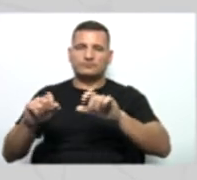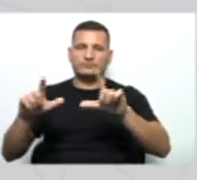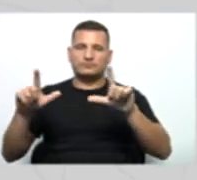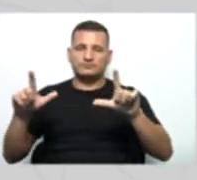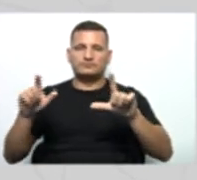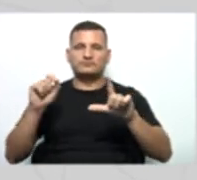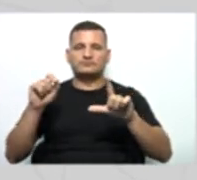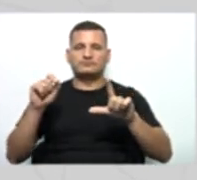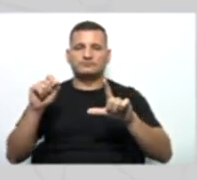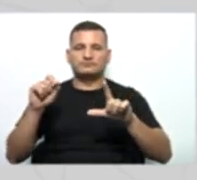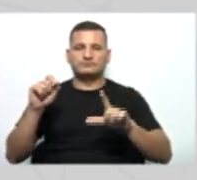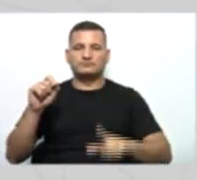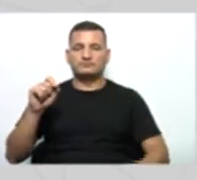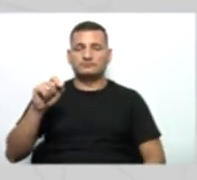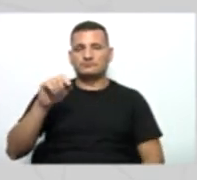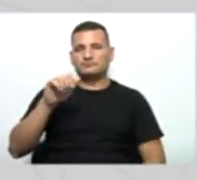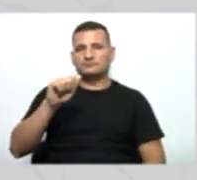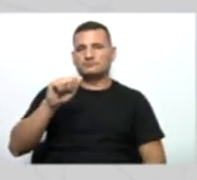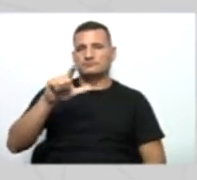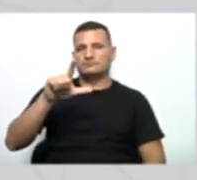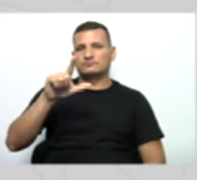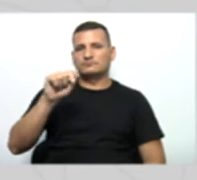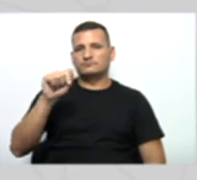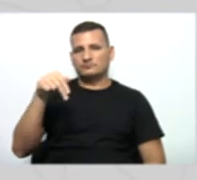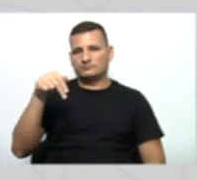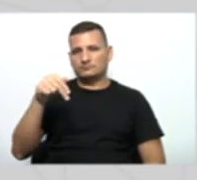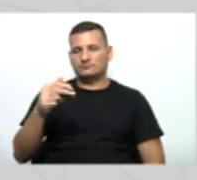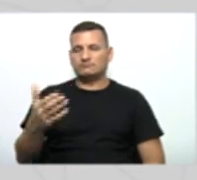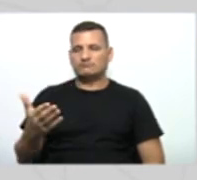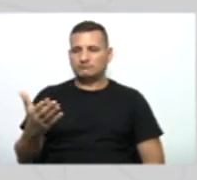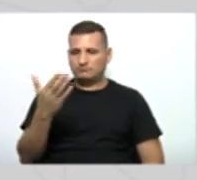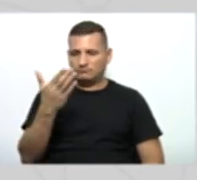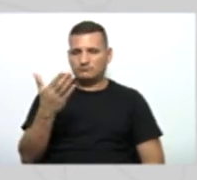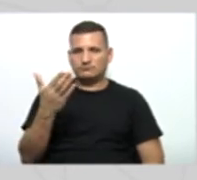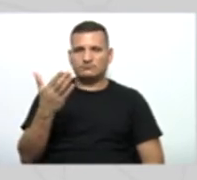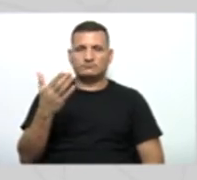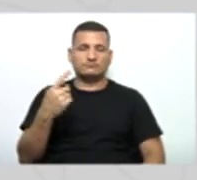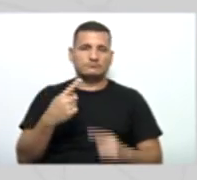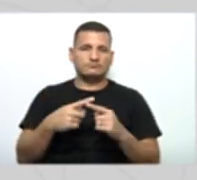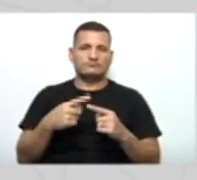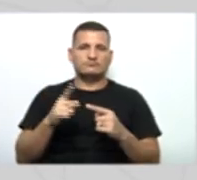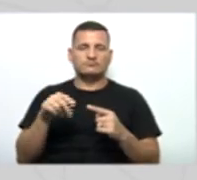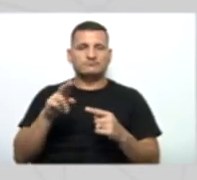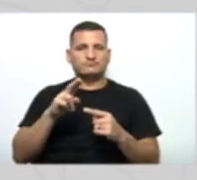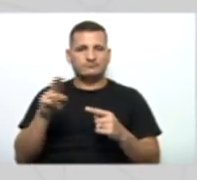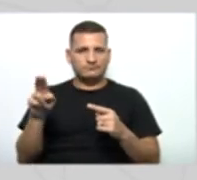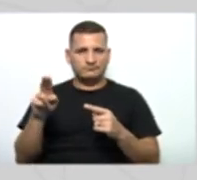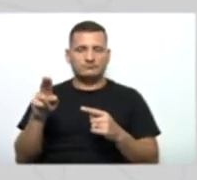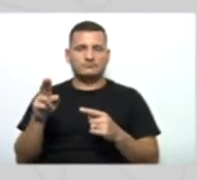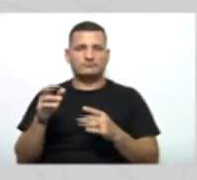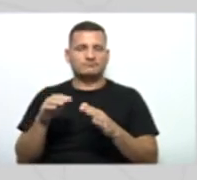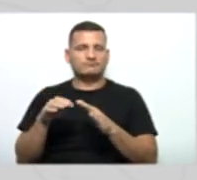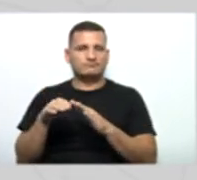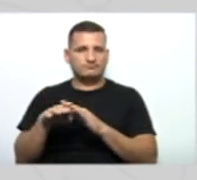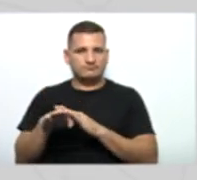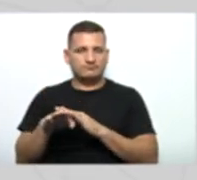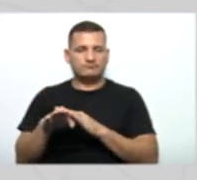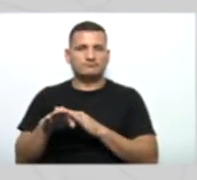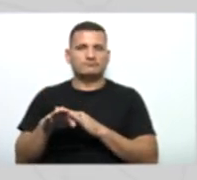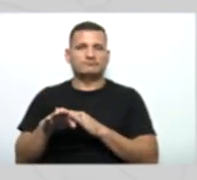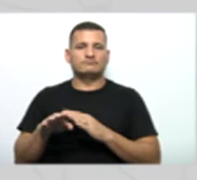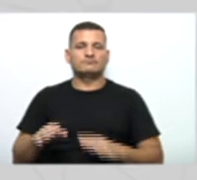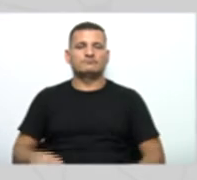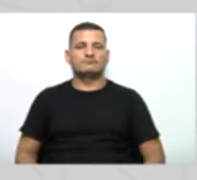tela? Ele vai aparecer Alan, porque foi o nome atribuído ao meu atributo nome.